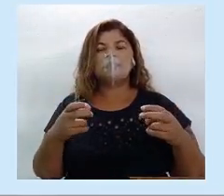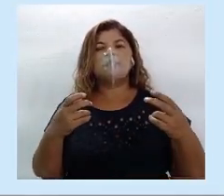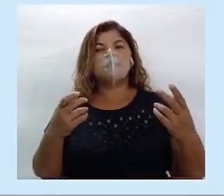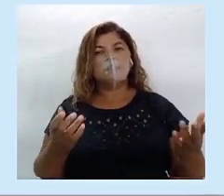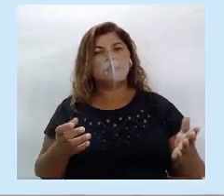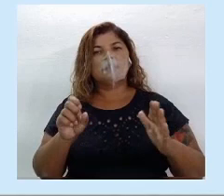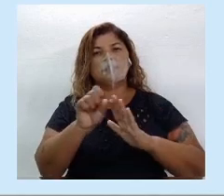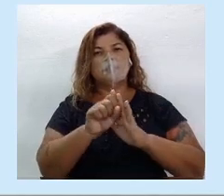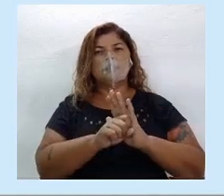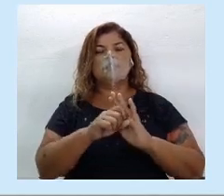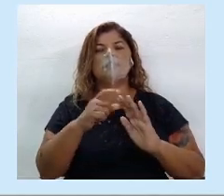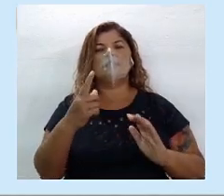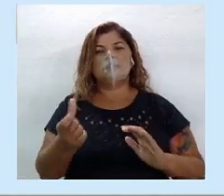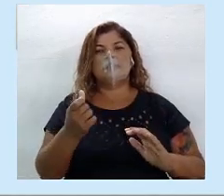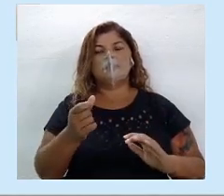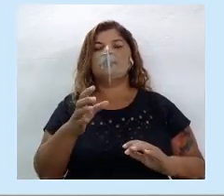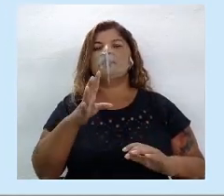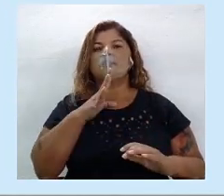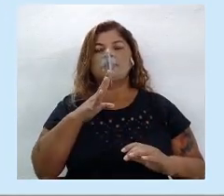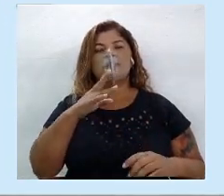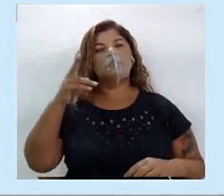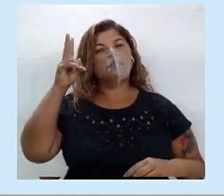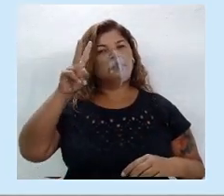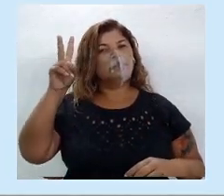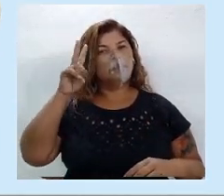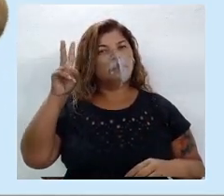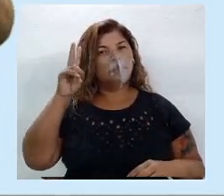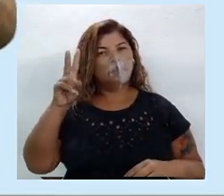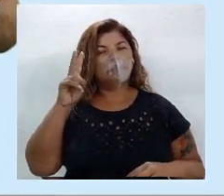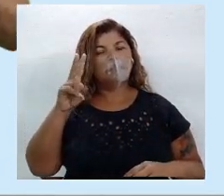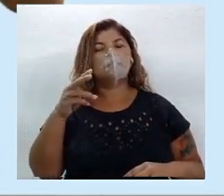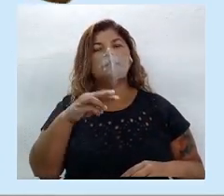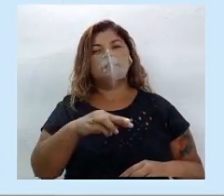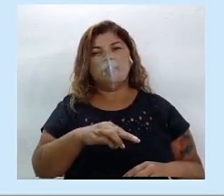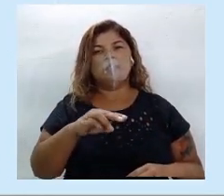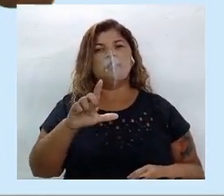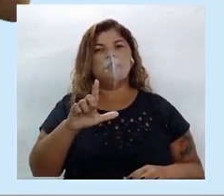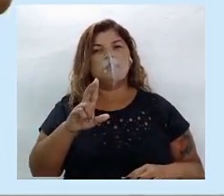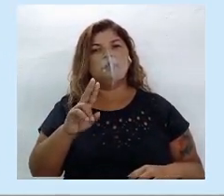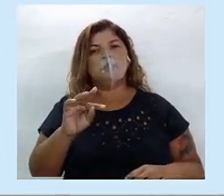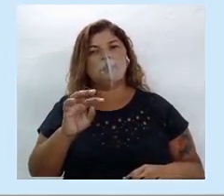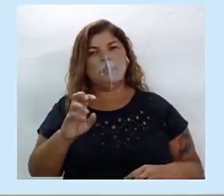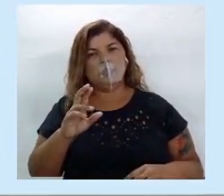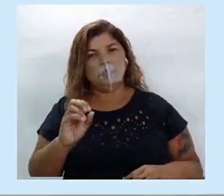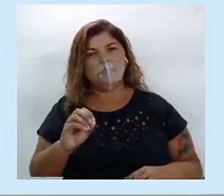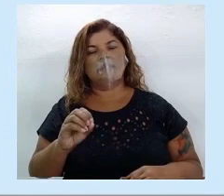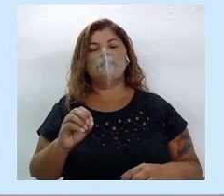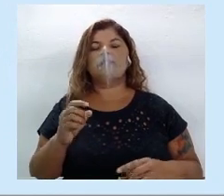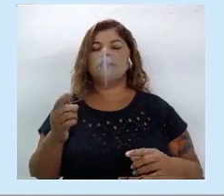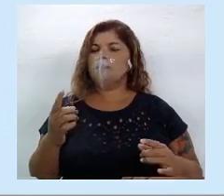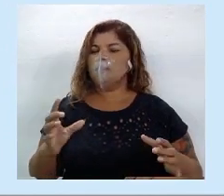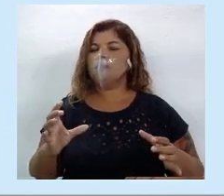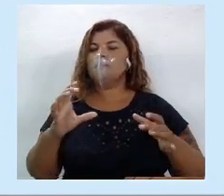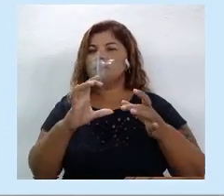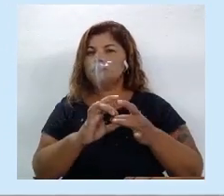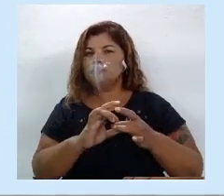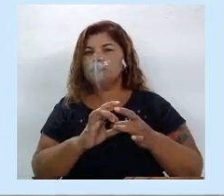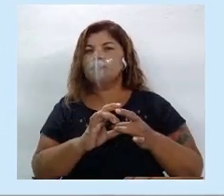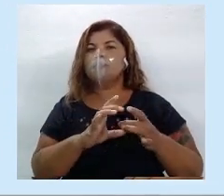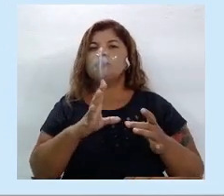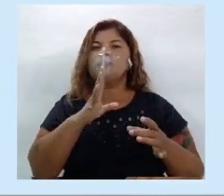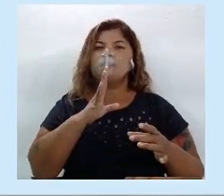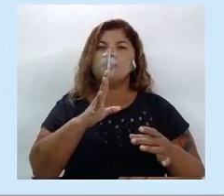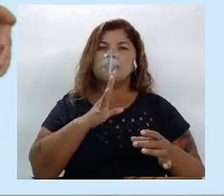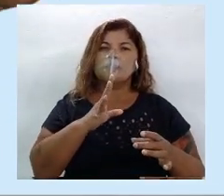assunto Reforma Protestante, século XVI, conhecer a história de Martinho Lutero. É importante fazer